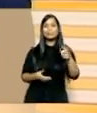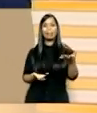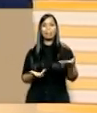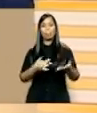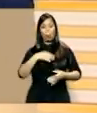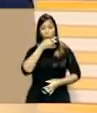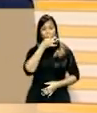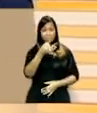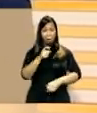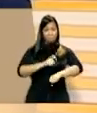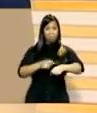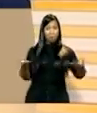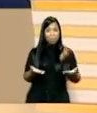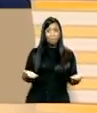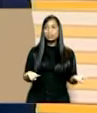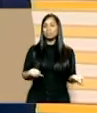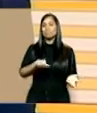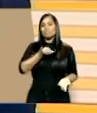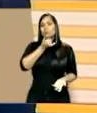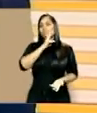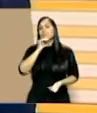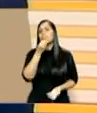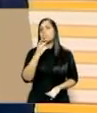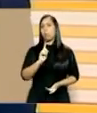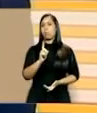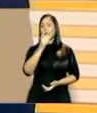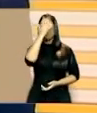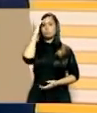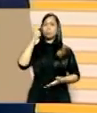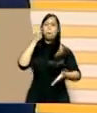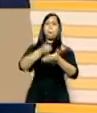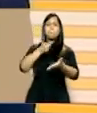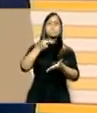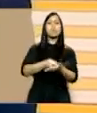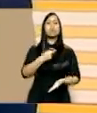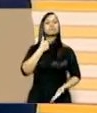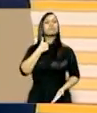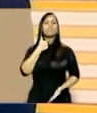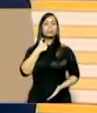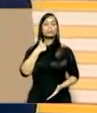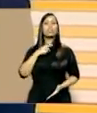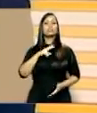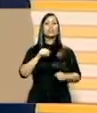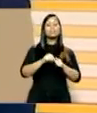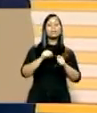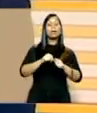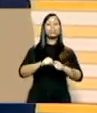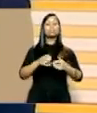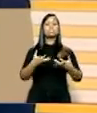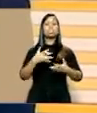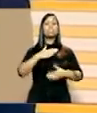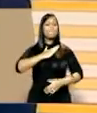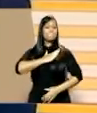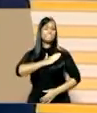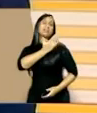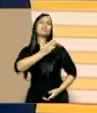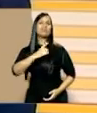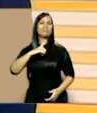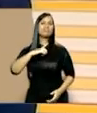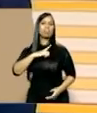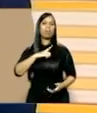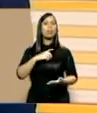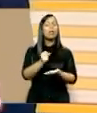tua opinião naquele momento não vai surtir efeito. A pessoa está impondo uma vontade, ela age de forma preconceituosa, ela